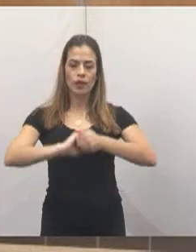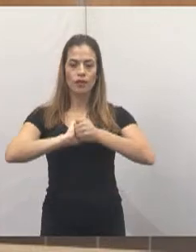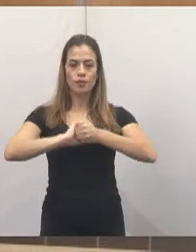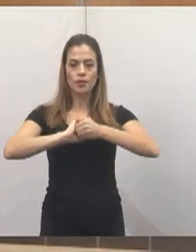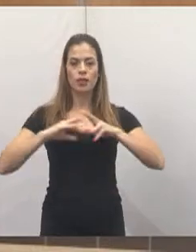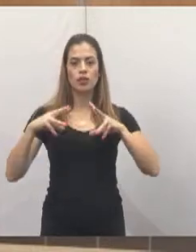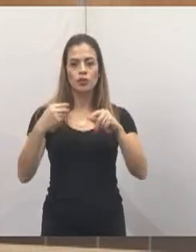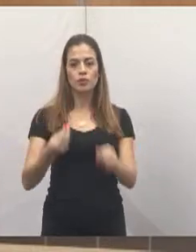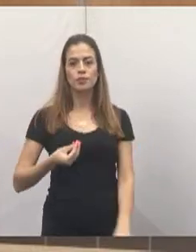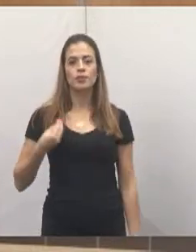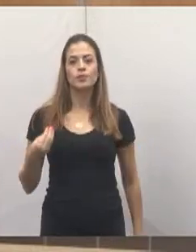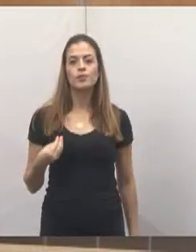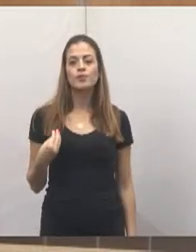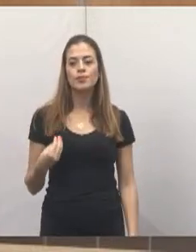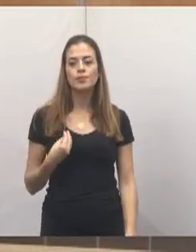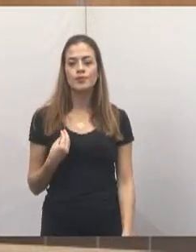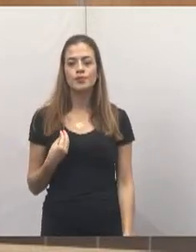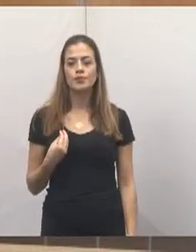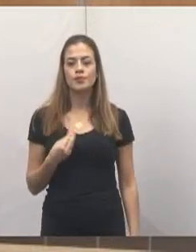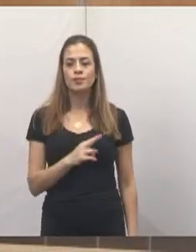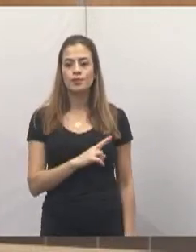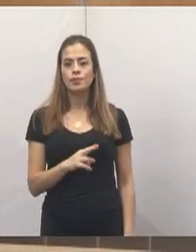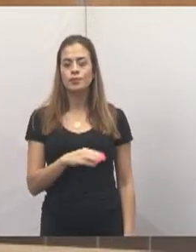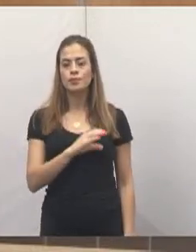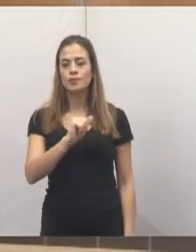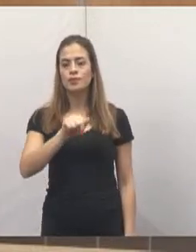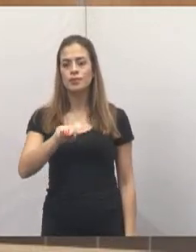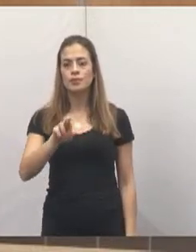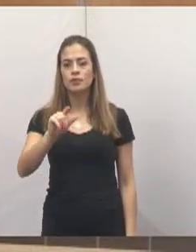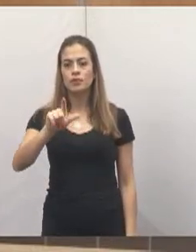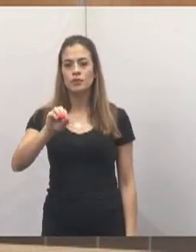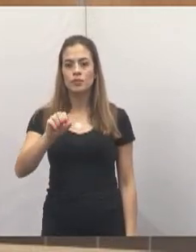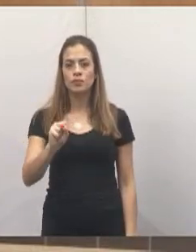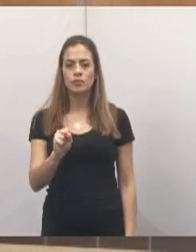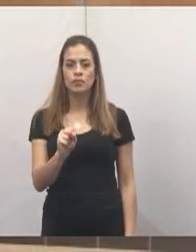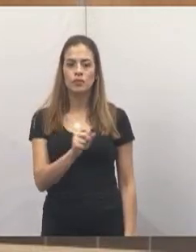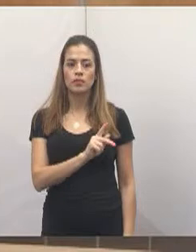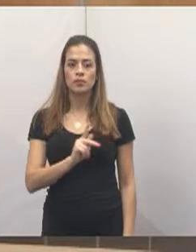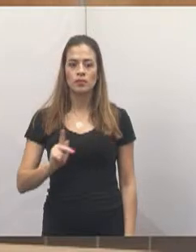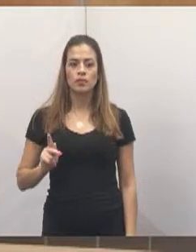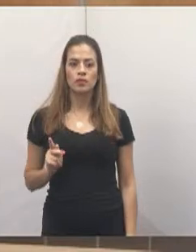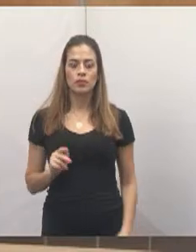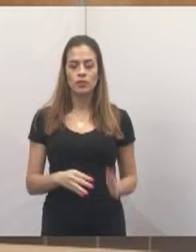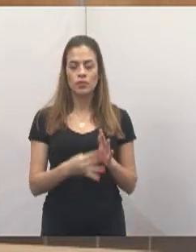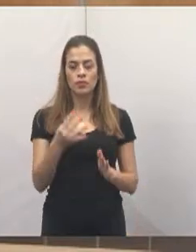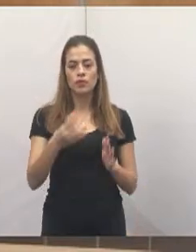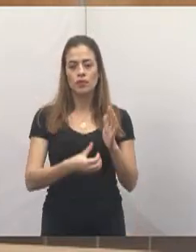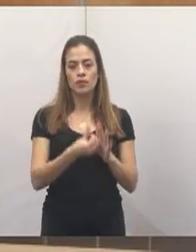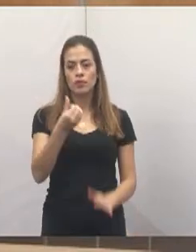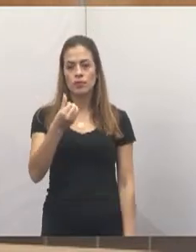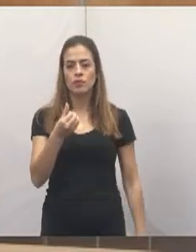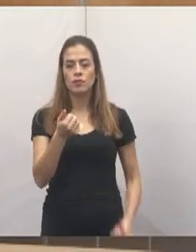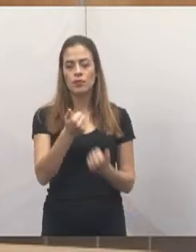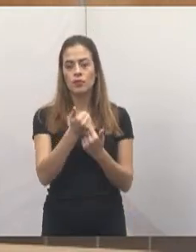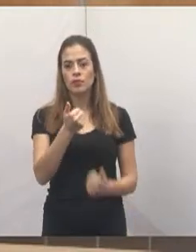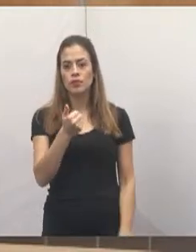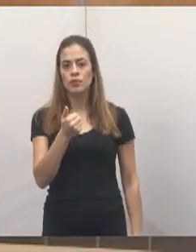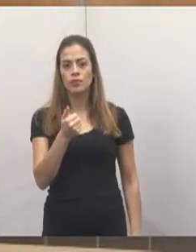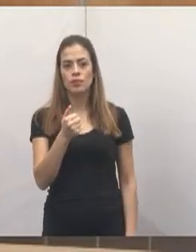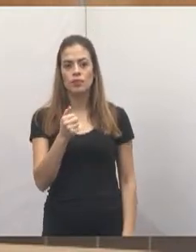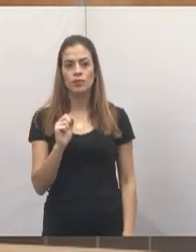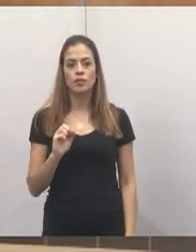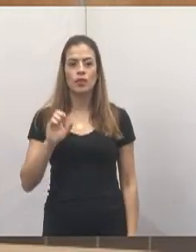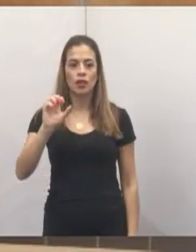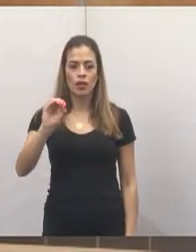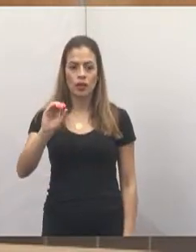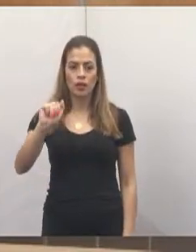todos os presentes em nome do Dr. Carlos Alberto Guerra, que é o presidente da 46ª subseção da OAB de Jacareí.